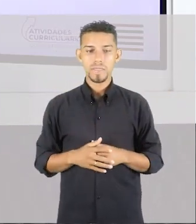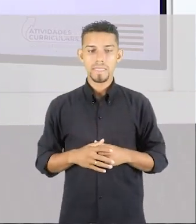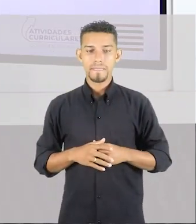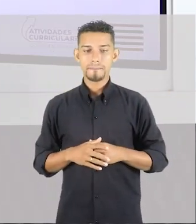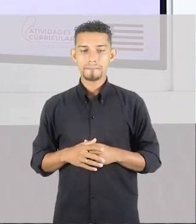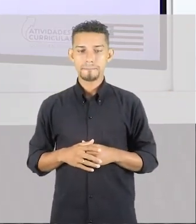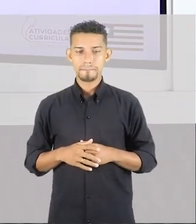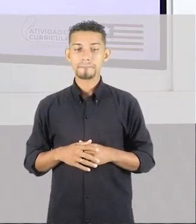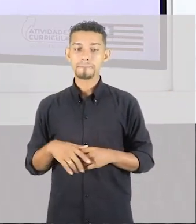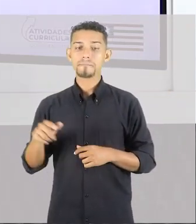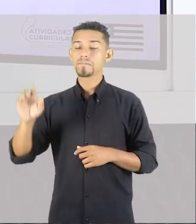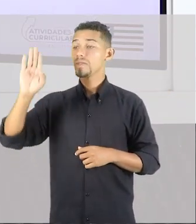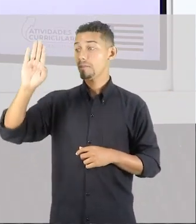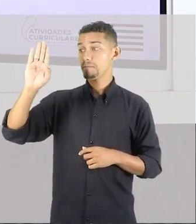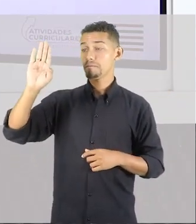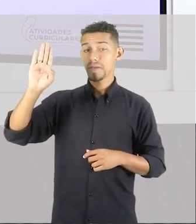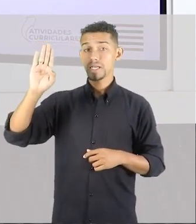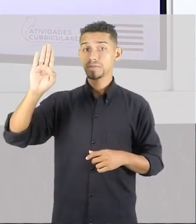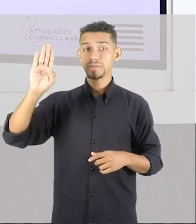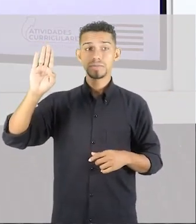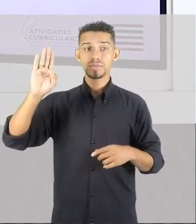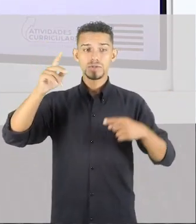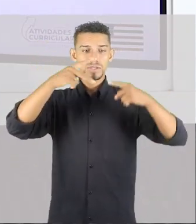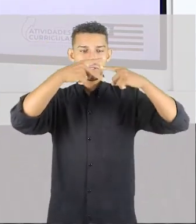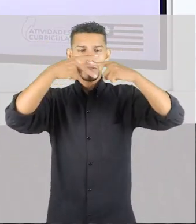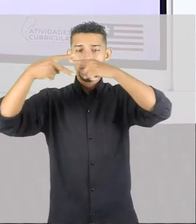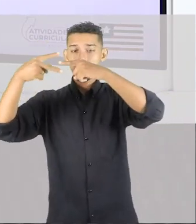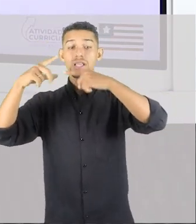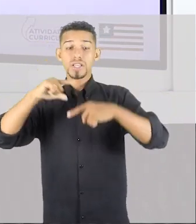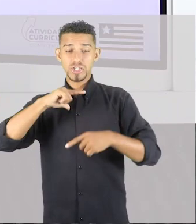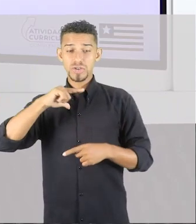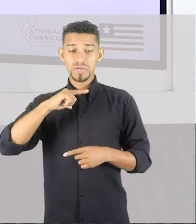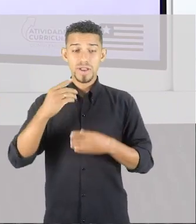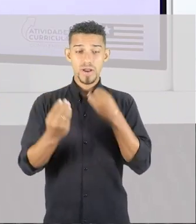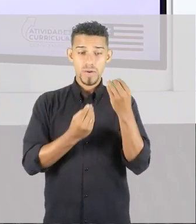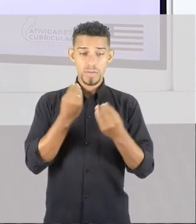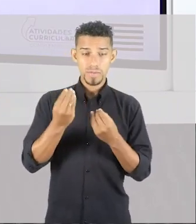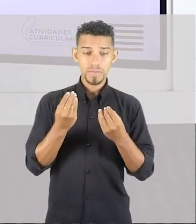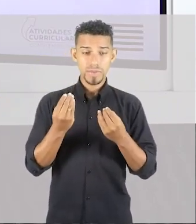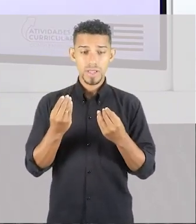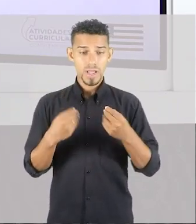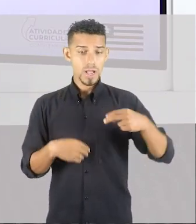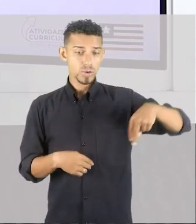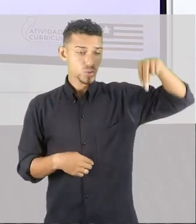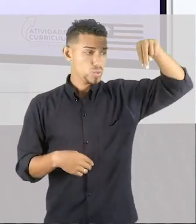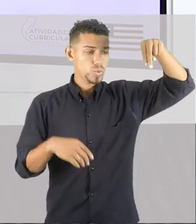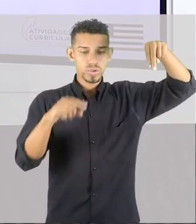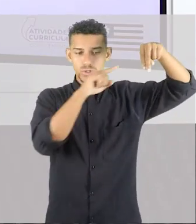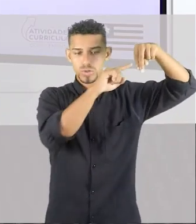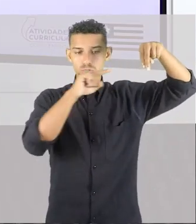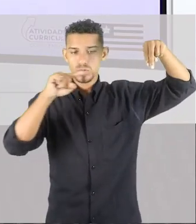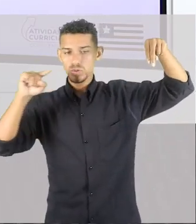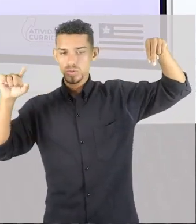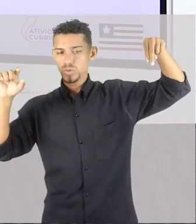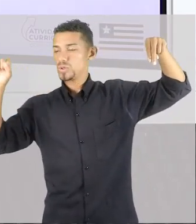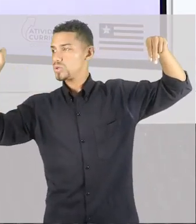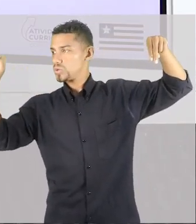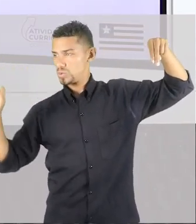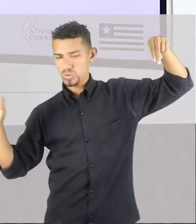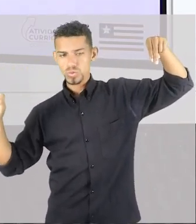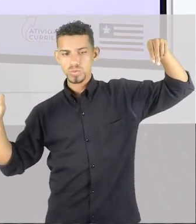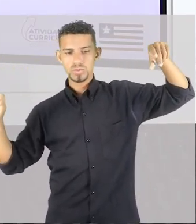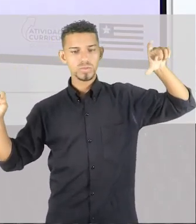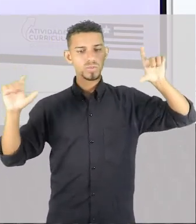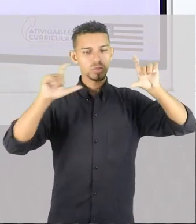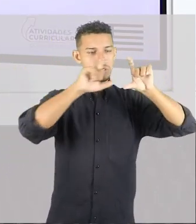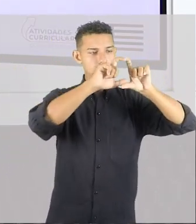A gente representa B, né? Então aqui é como se tivesse, ó, um polo norte de um ímã, por exemplo, e